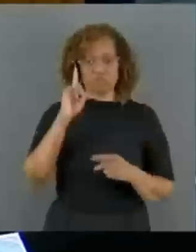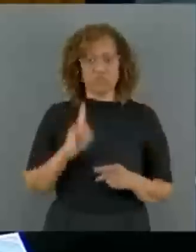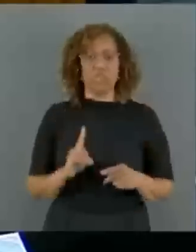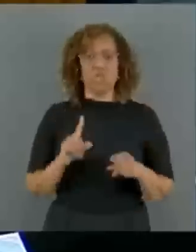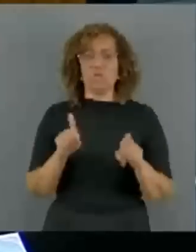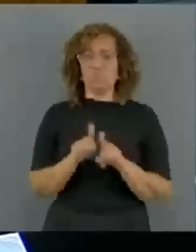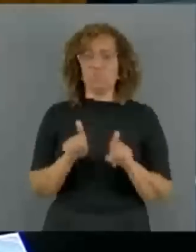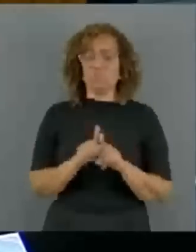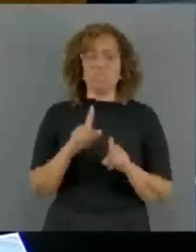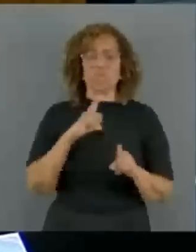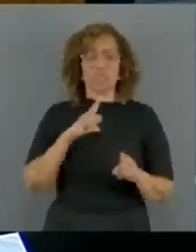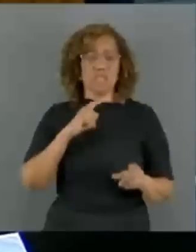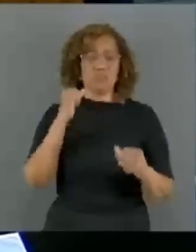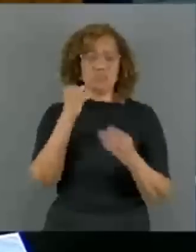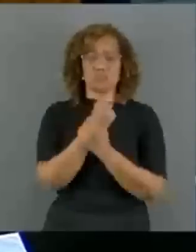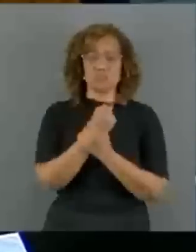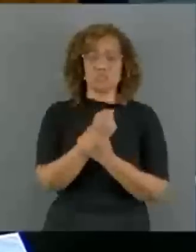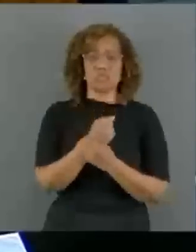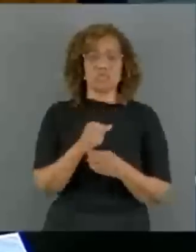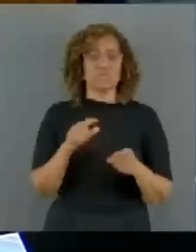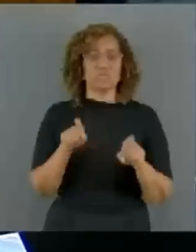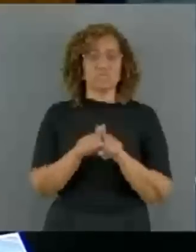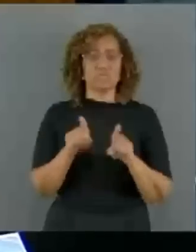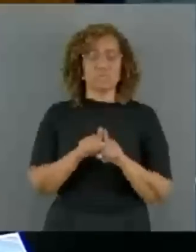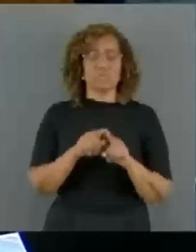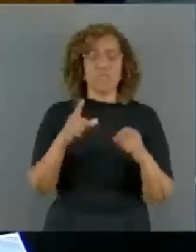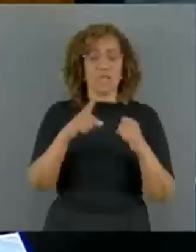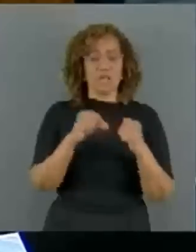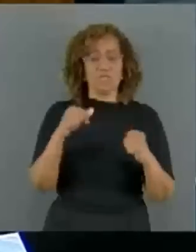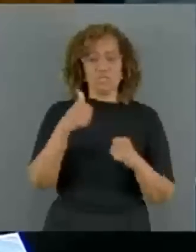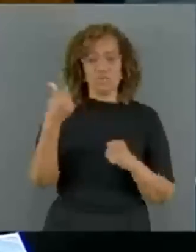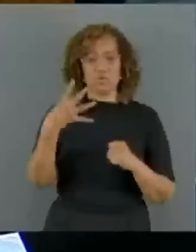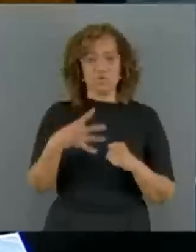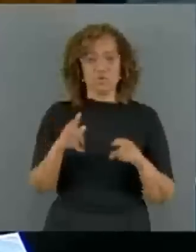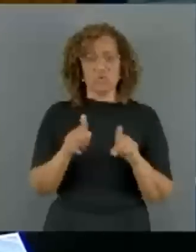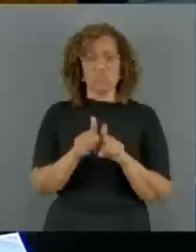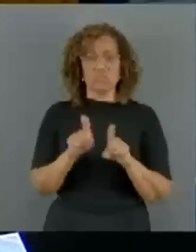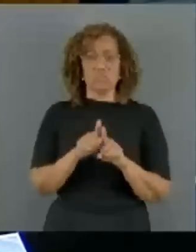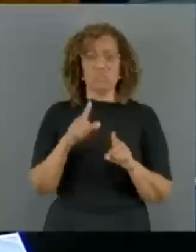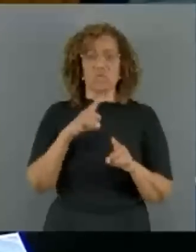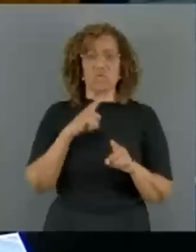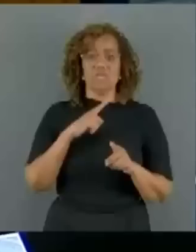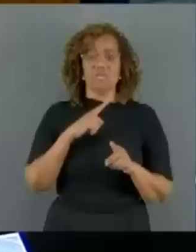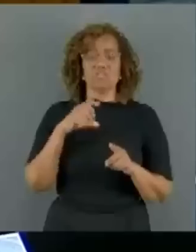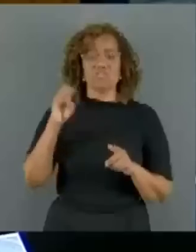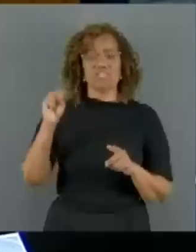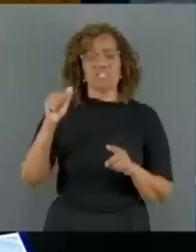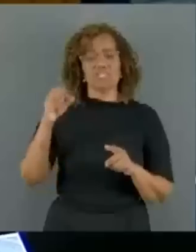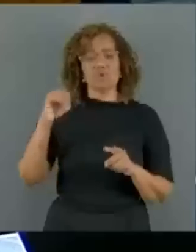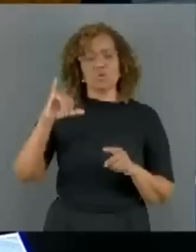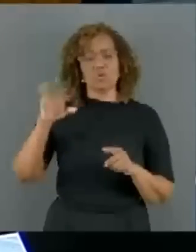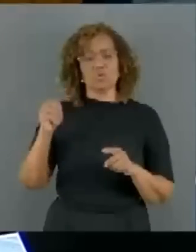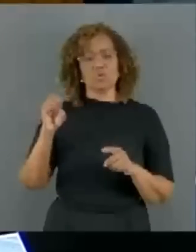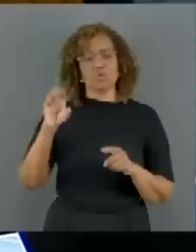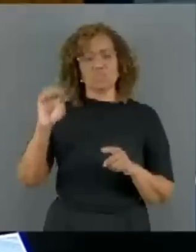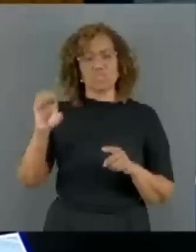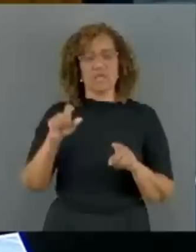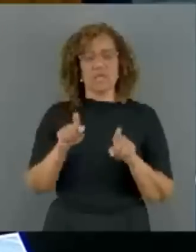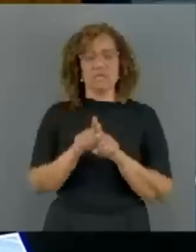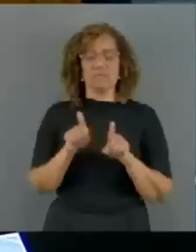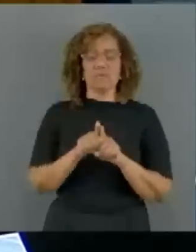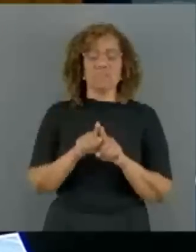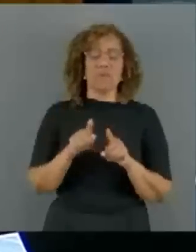parcial, assegurado contraditório e ampla defesa. Artigo 14, 2 do Pacto Internacional de São José da Costa Rica. Artigo 8º da Convenção